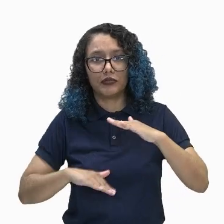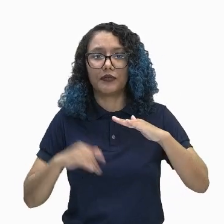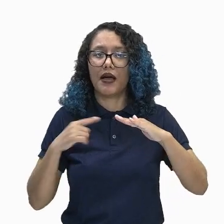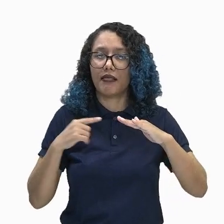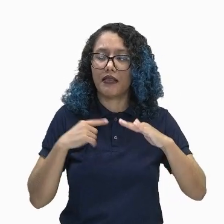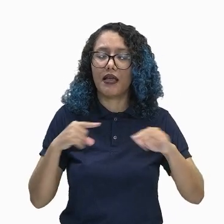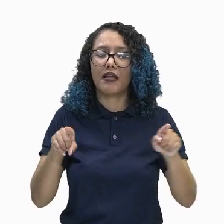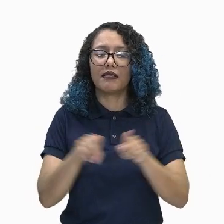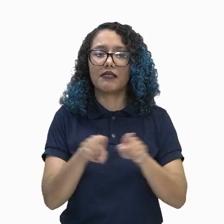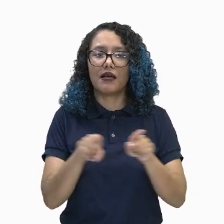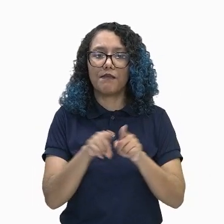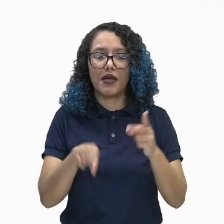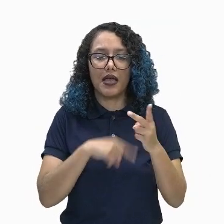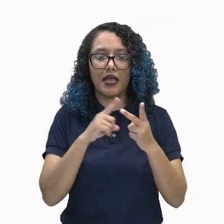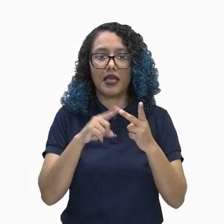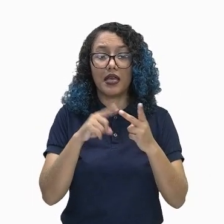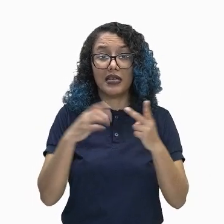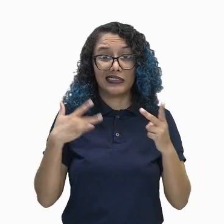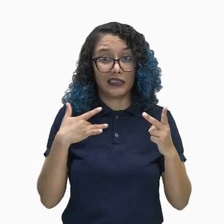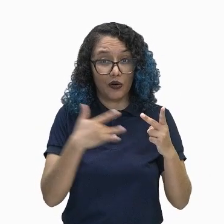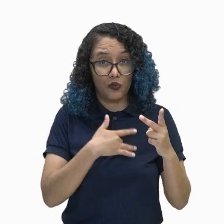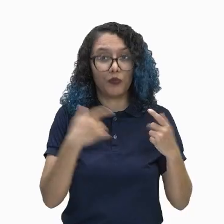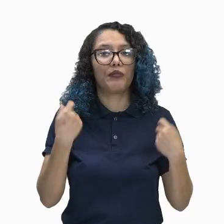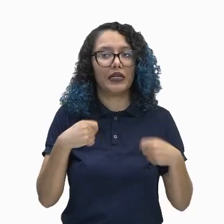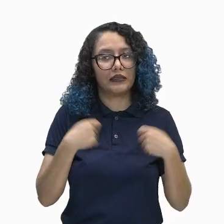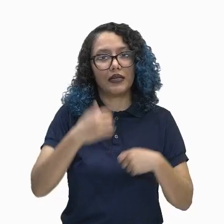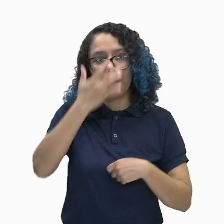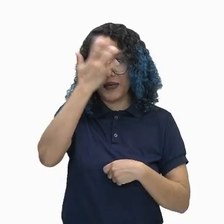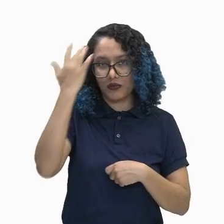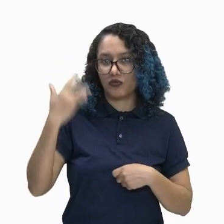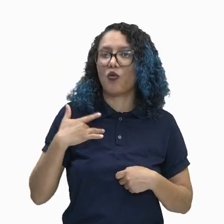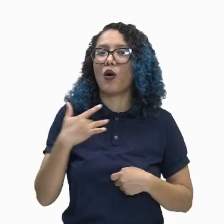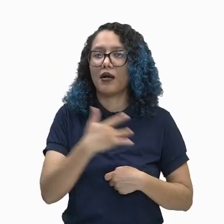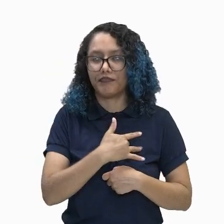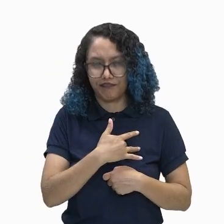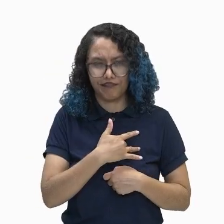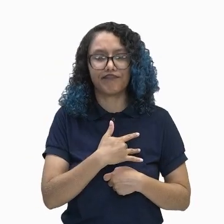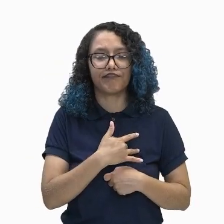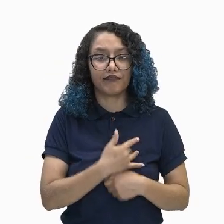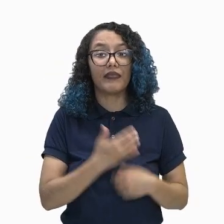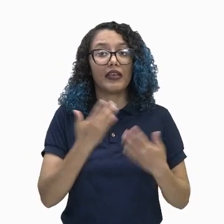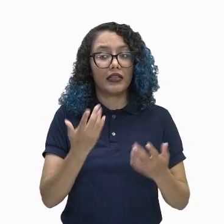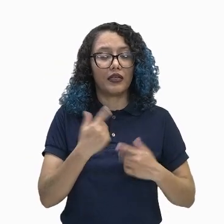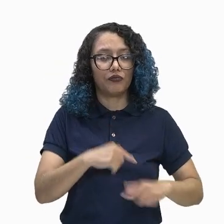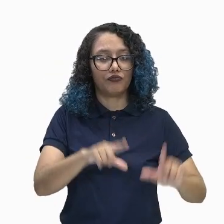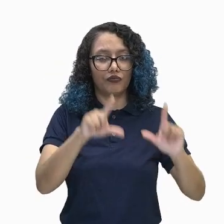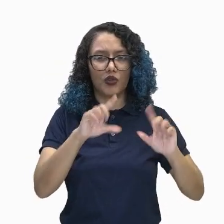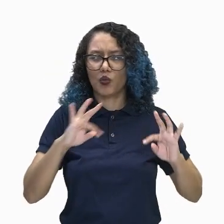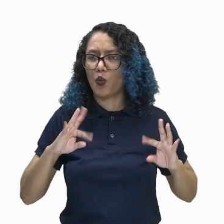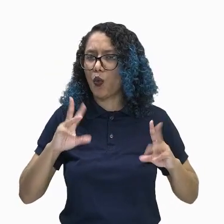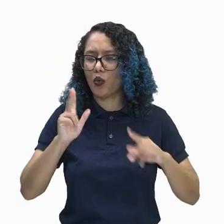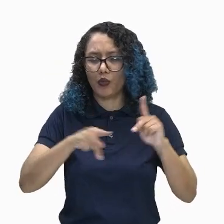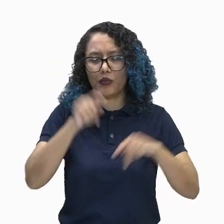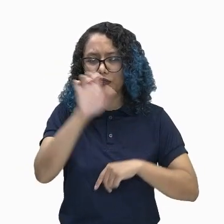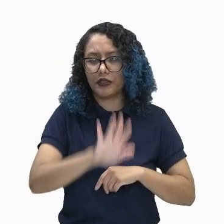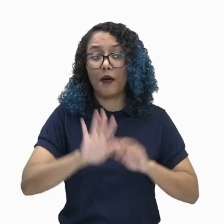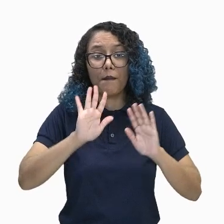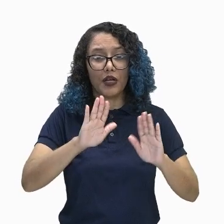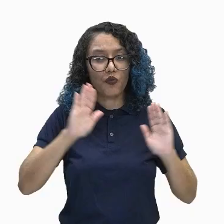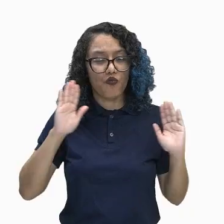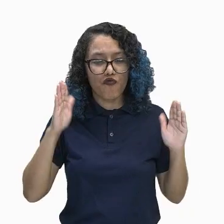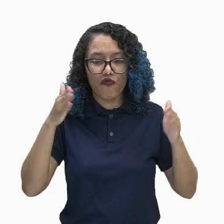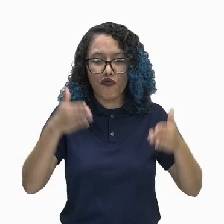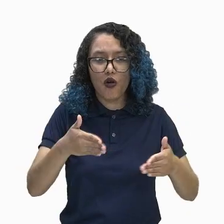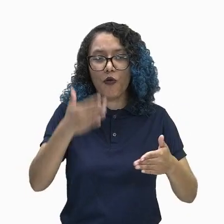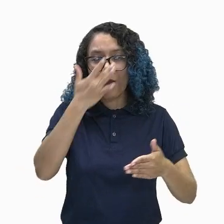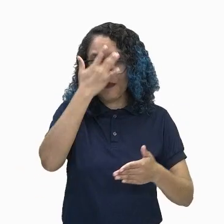Há questões de saúde, também a pessoa tem que estar saudável. Então, perceba que o cartaz é direcionado para toda a população, mas especificamente